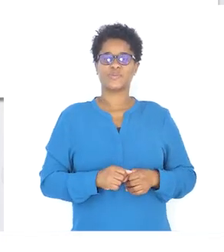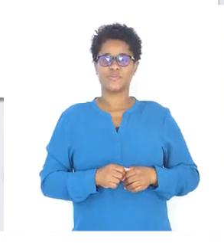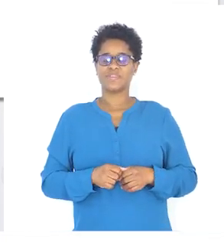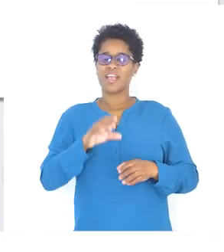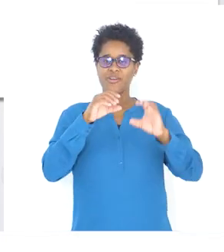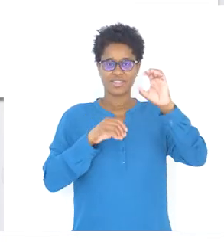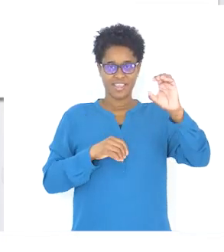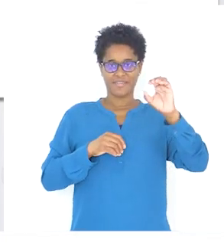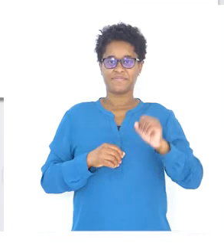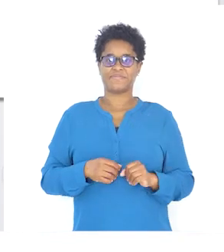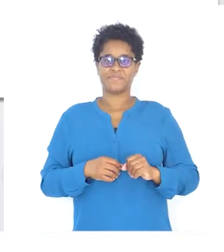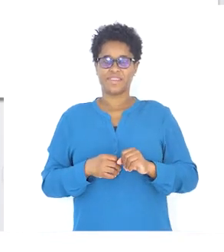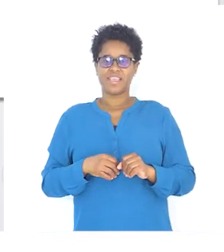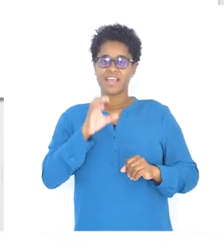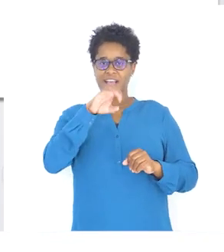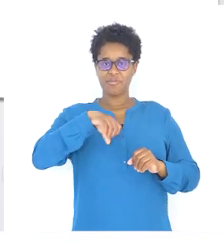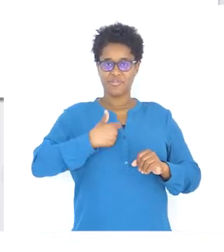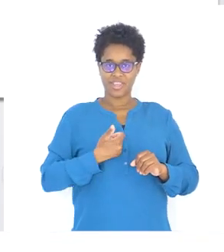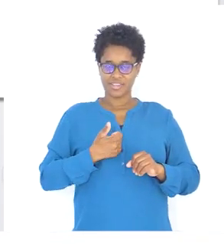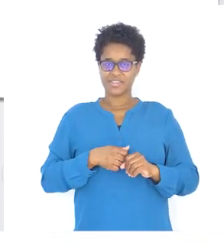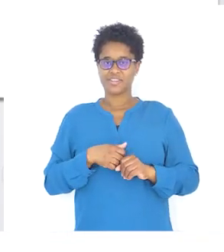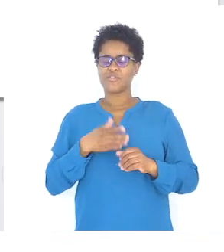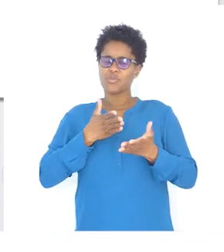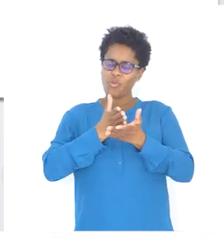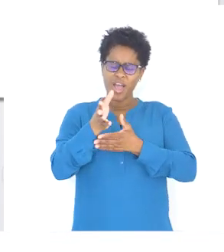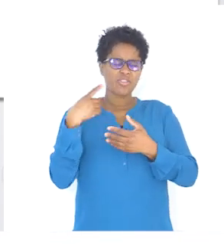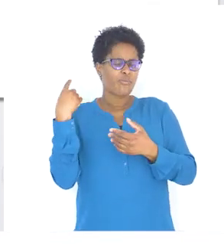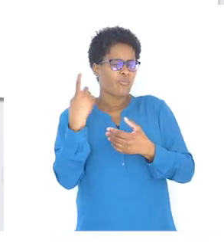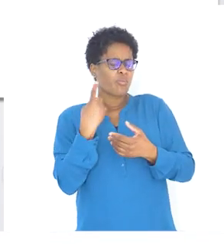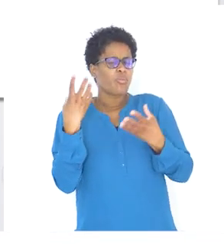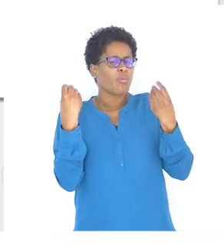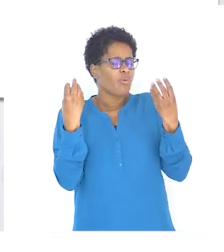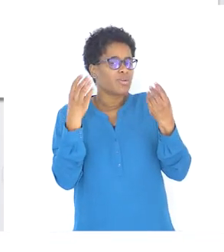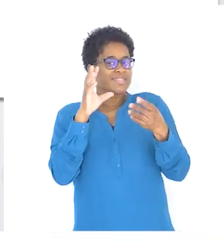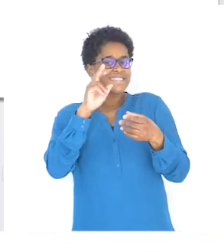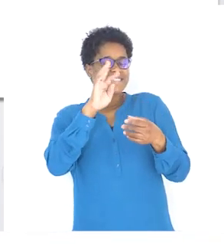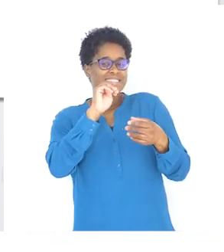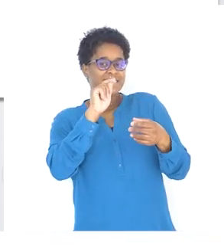Cabo Verde foi durante vários séculos um país de,